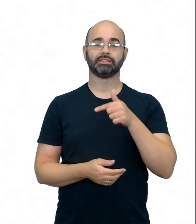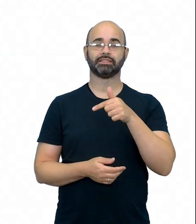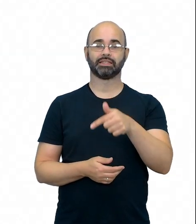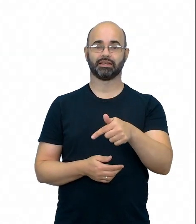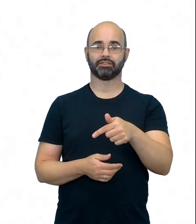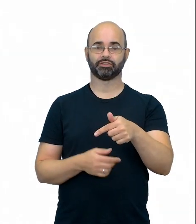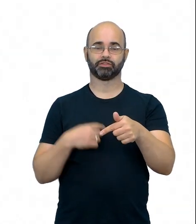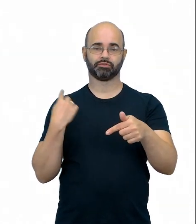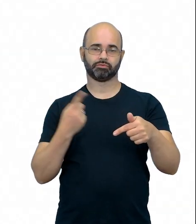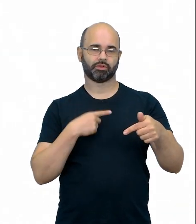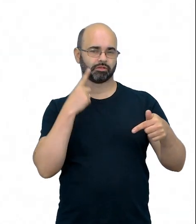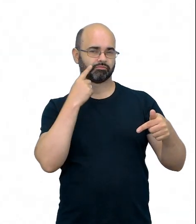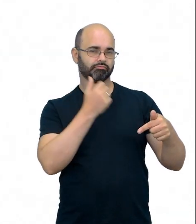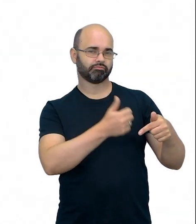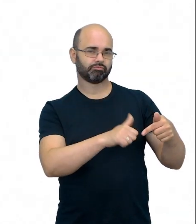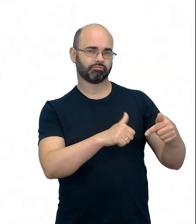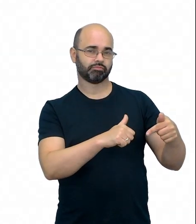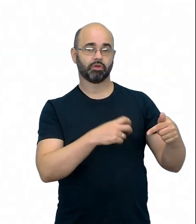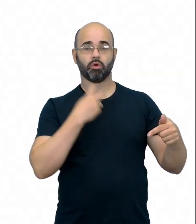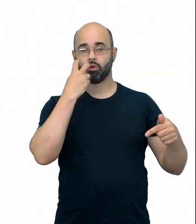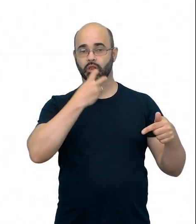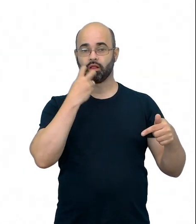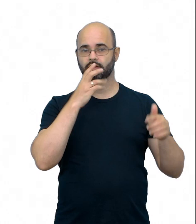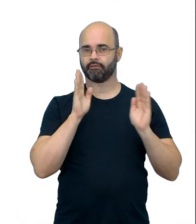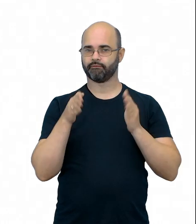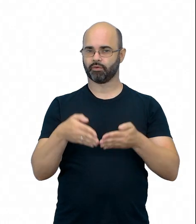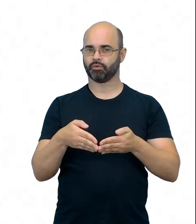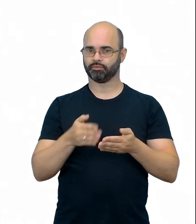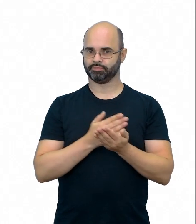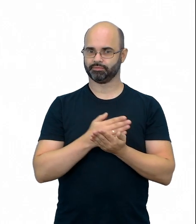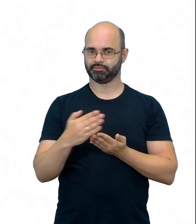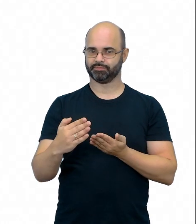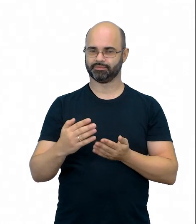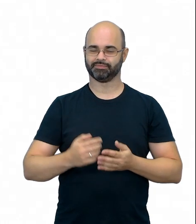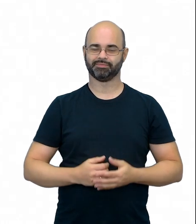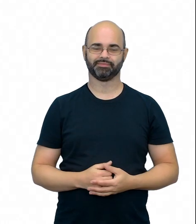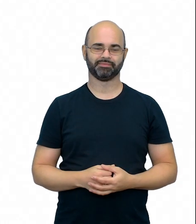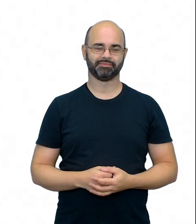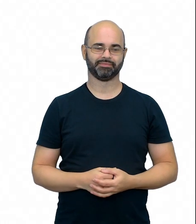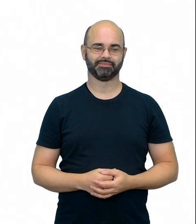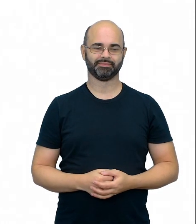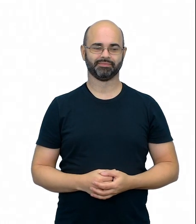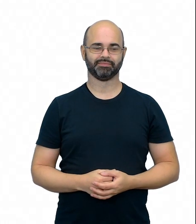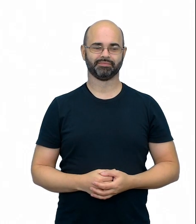foco na oralidade. Então, vamos dar início aí. Então, a proposição de